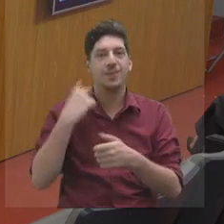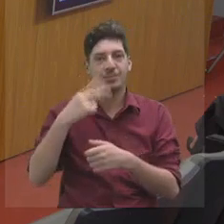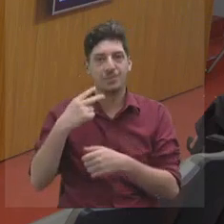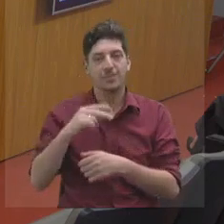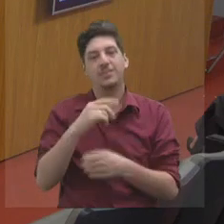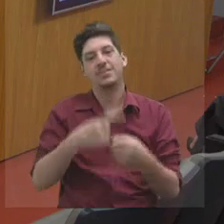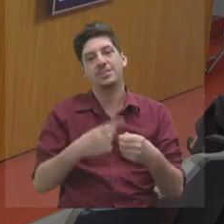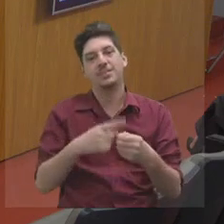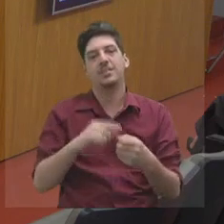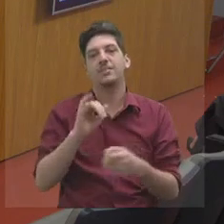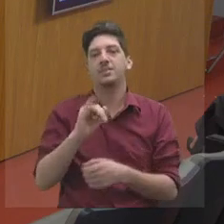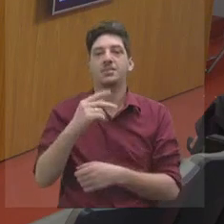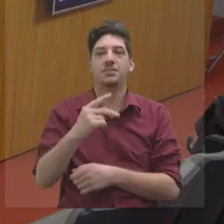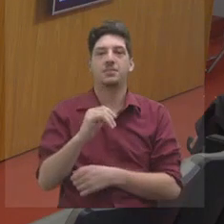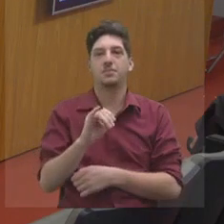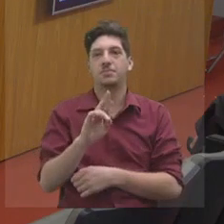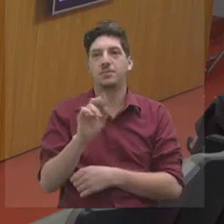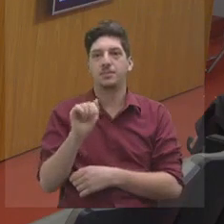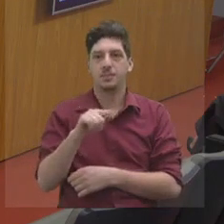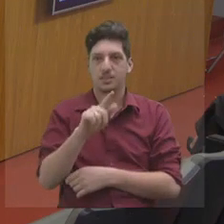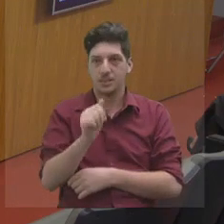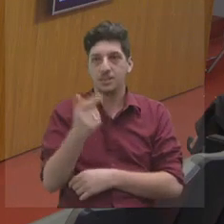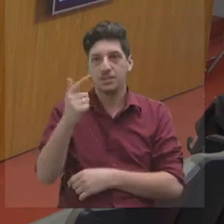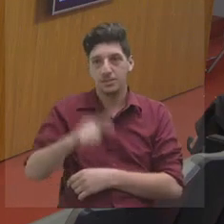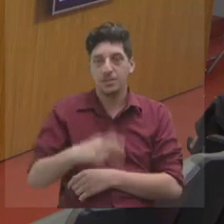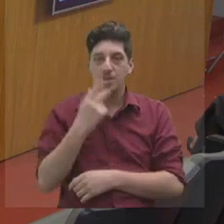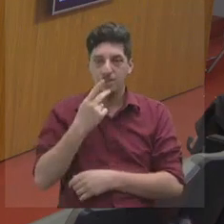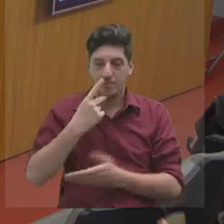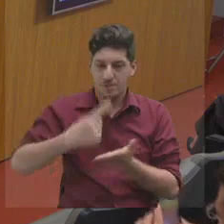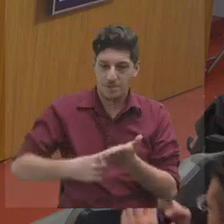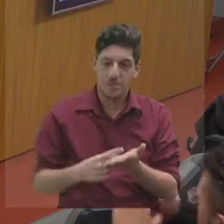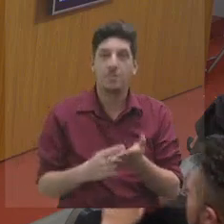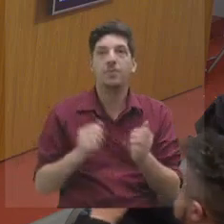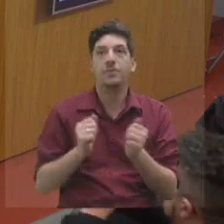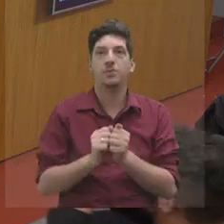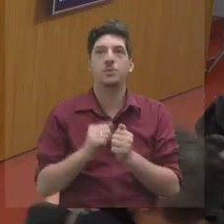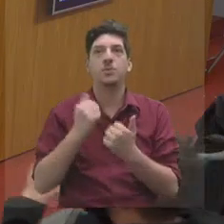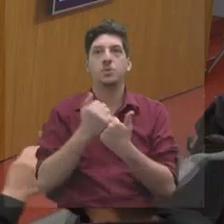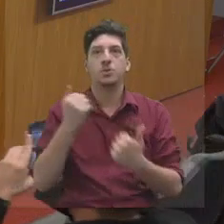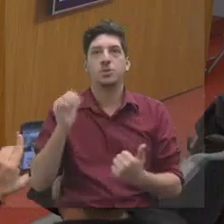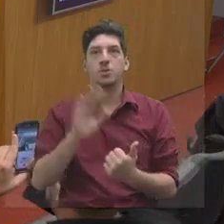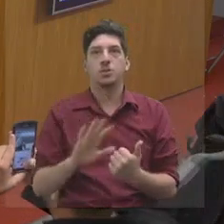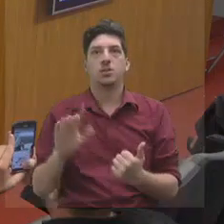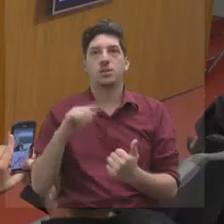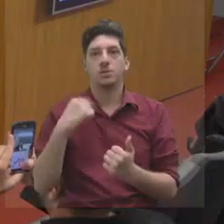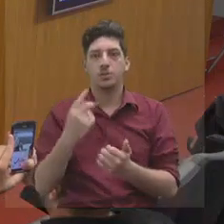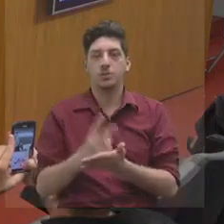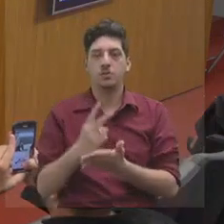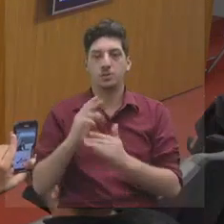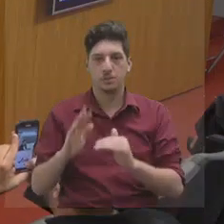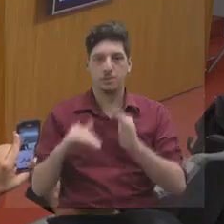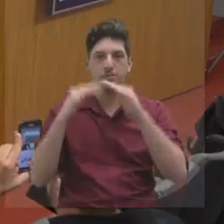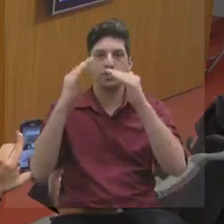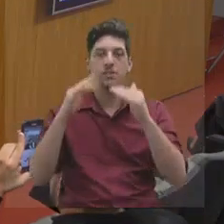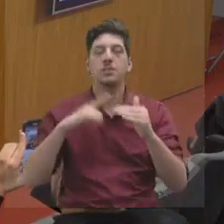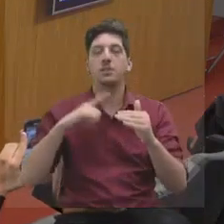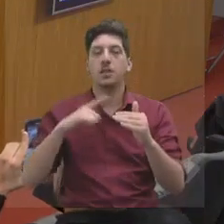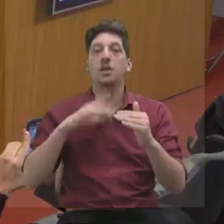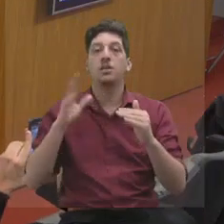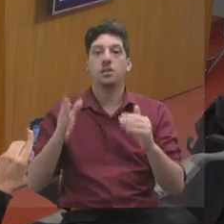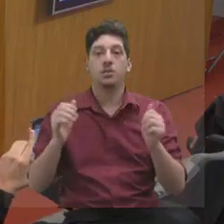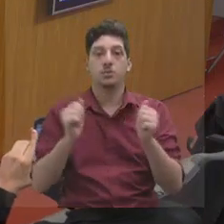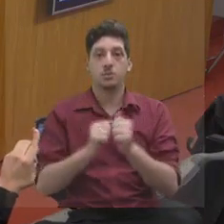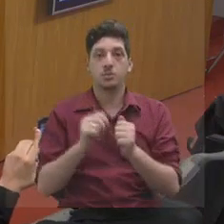de manga então reforça aqui o compromisso feito pelo nosso diretor geral mas a gente poder avançar a gente tem feito como o senhor